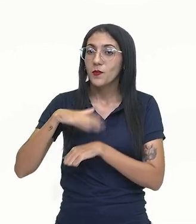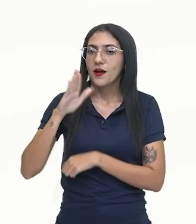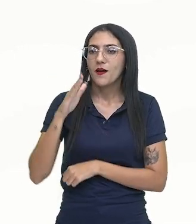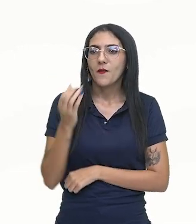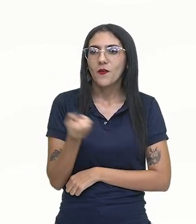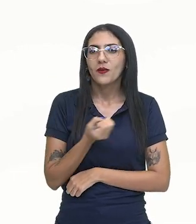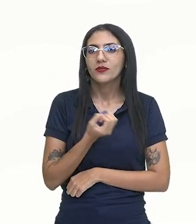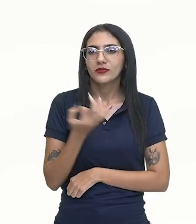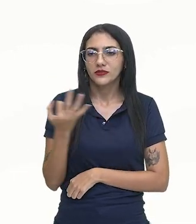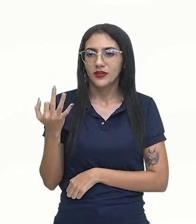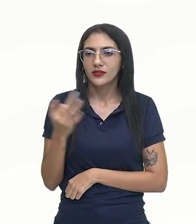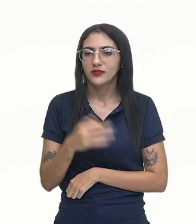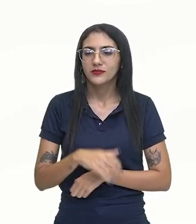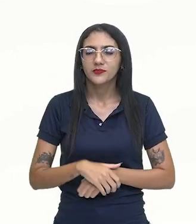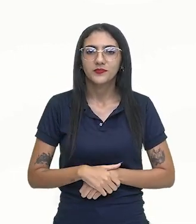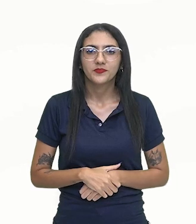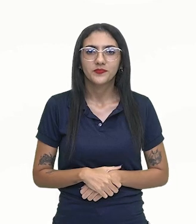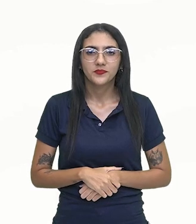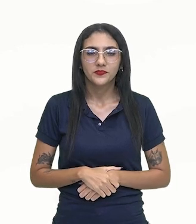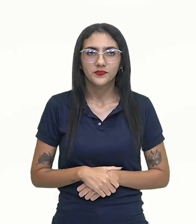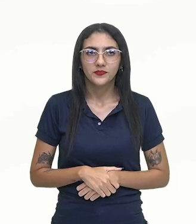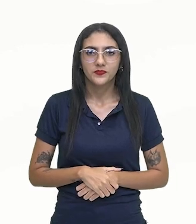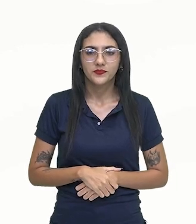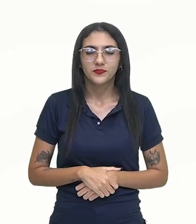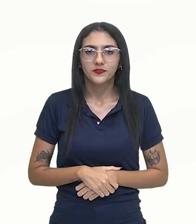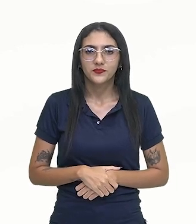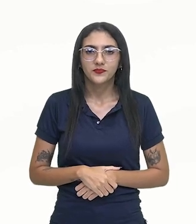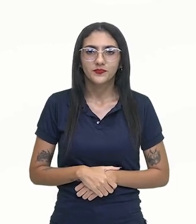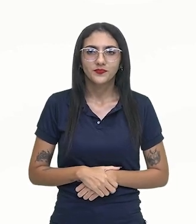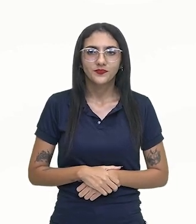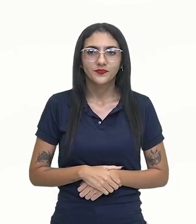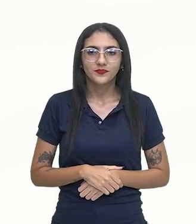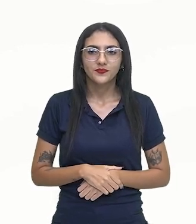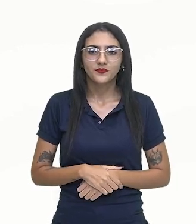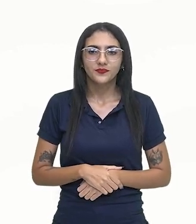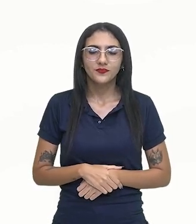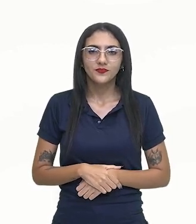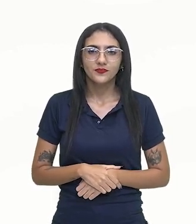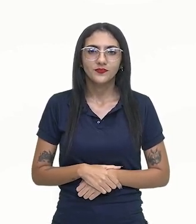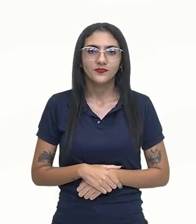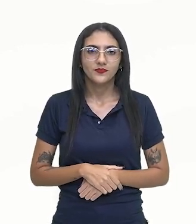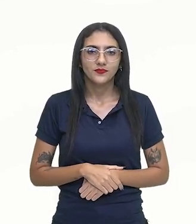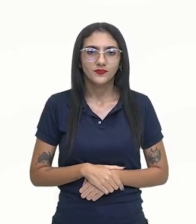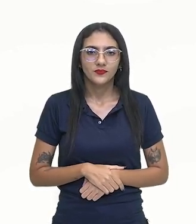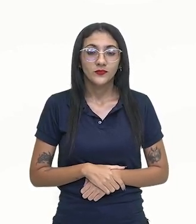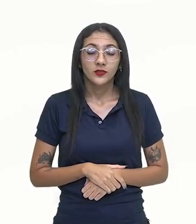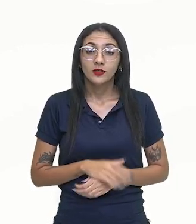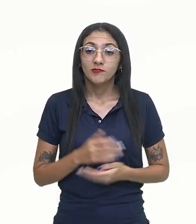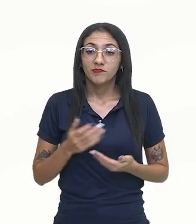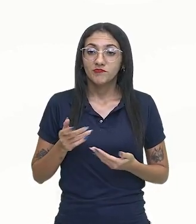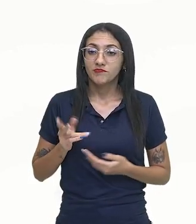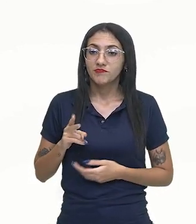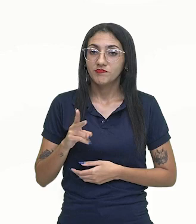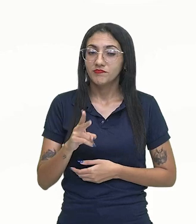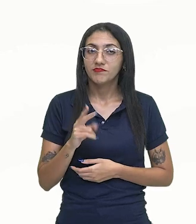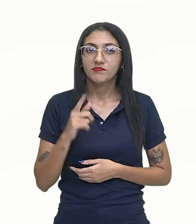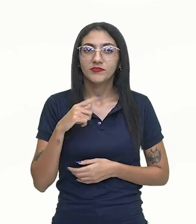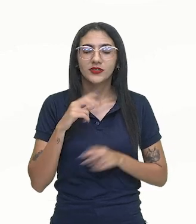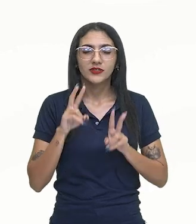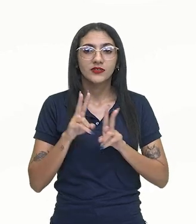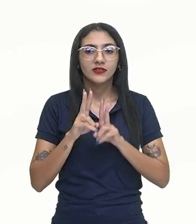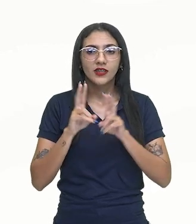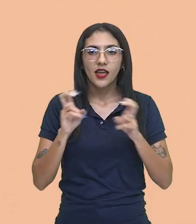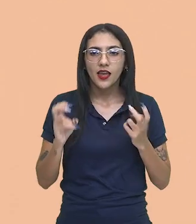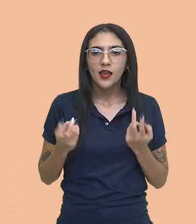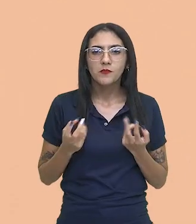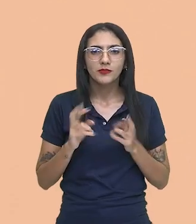maior entre os continentes. Pessoal, mas continuando nesse tema, né, sobre a divisão entre as pessoas, né, essa questão